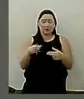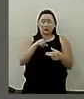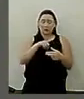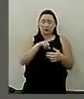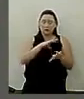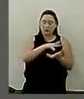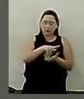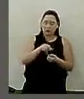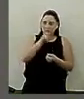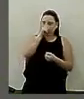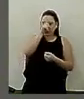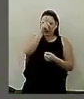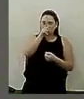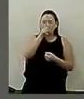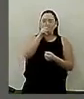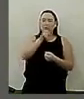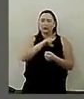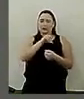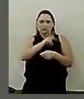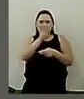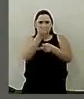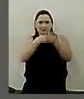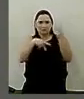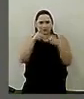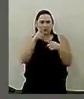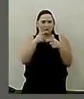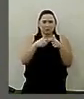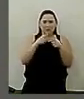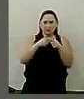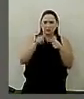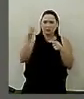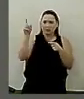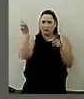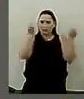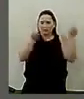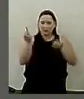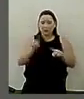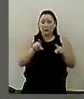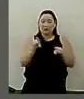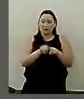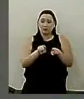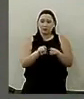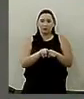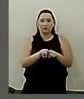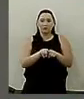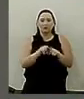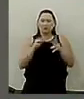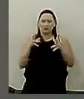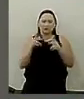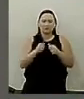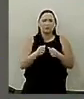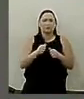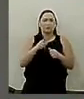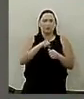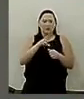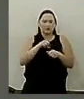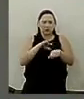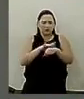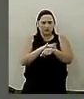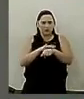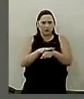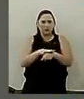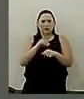sobre o mundo natural e as suas tempestades, sobre os principados espirituais do mal, sobre as